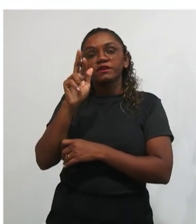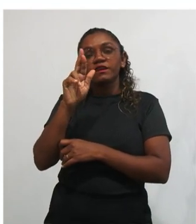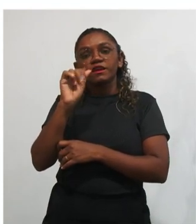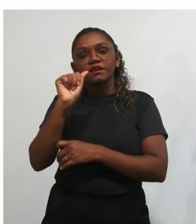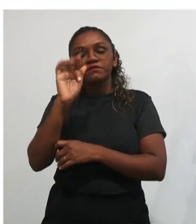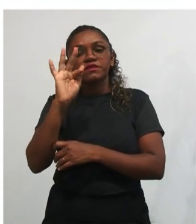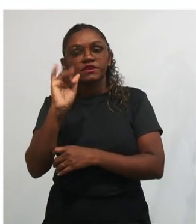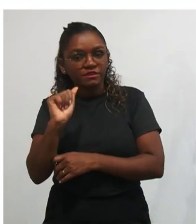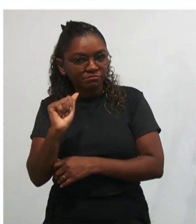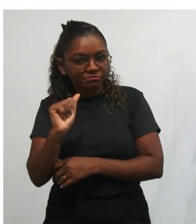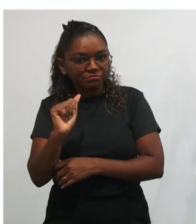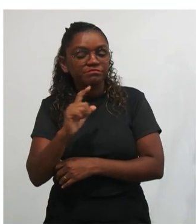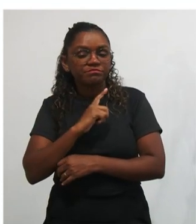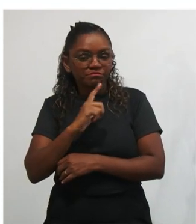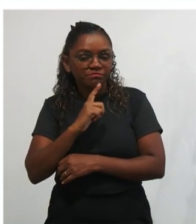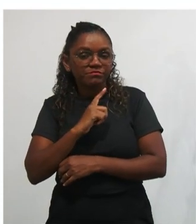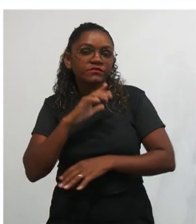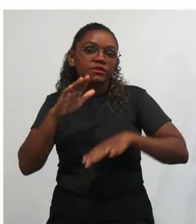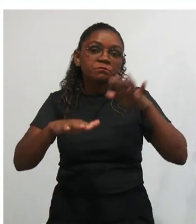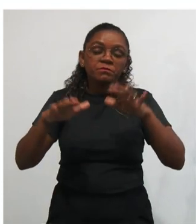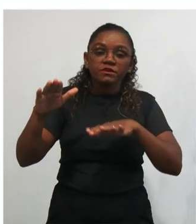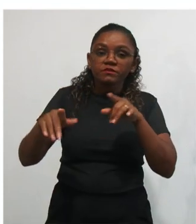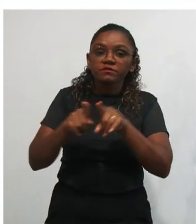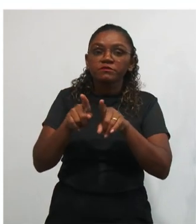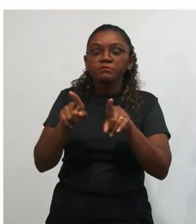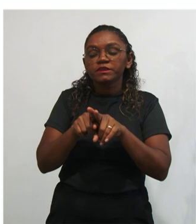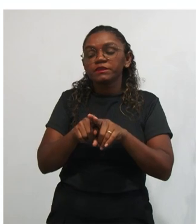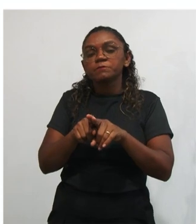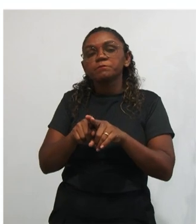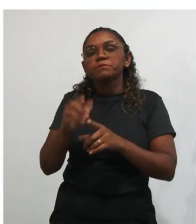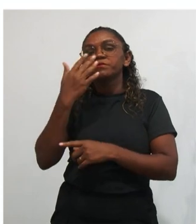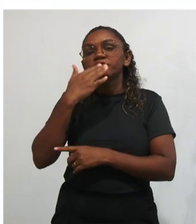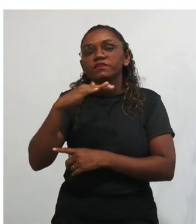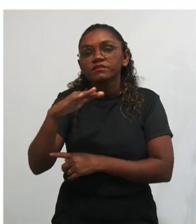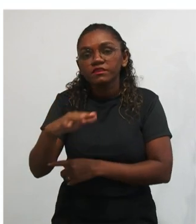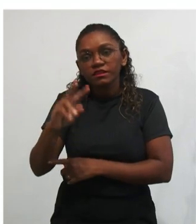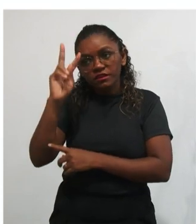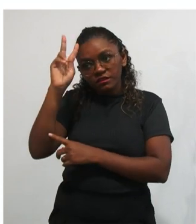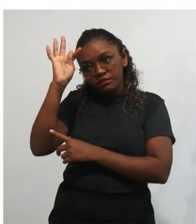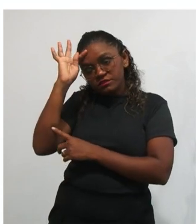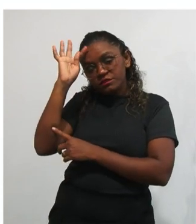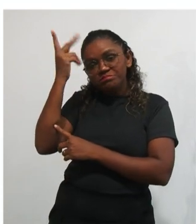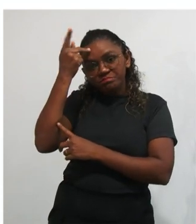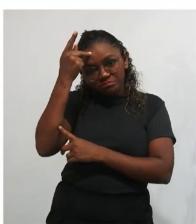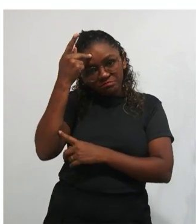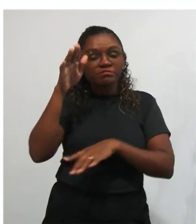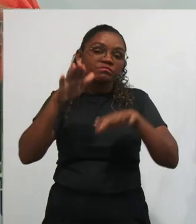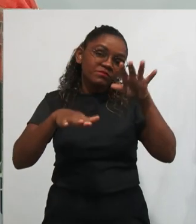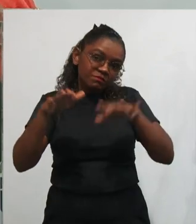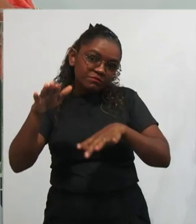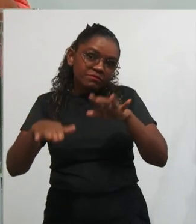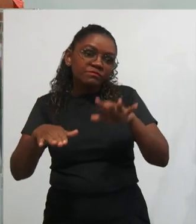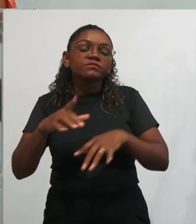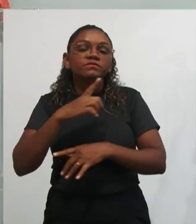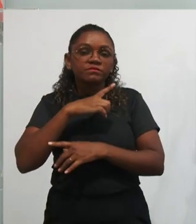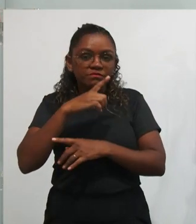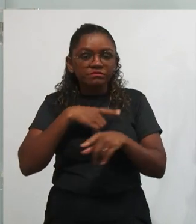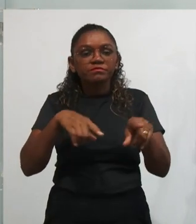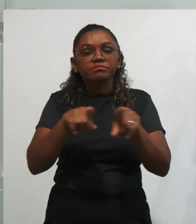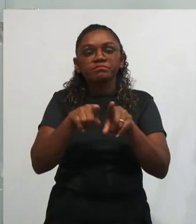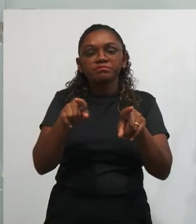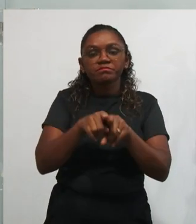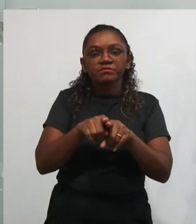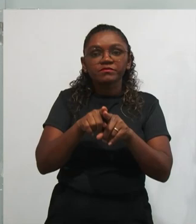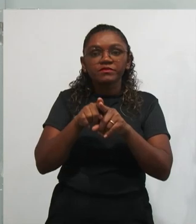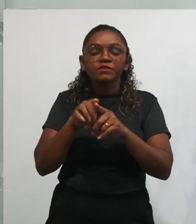pode ser uma comobidade para crianças com hiperatividade Tá certo então você pode ver uma criança que tem um TDH e que também vai